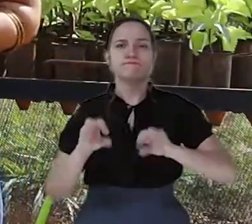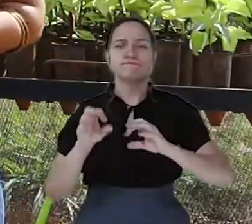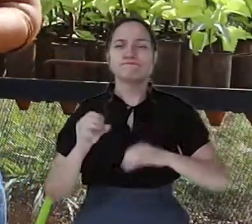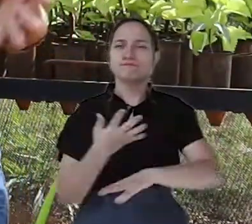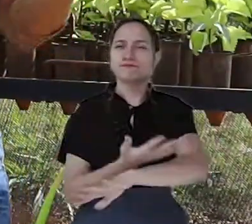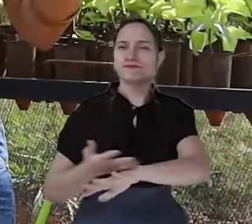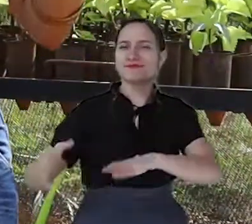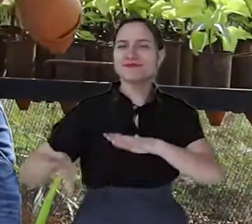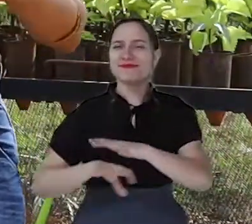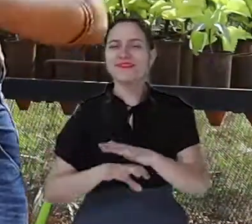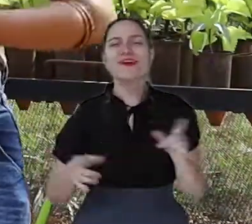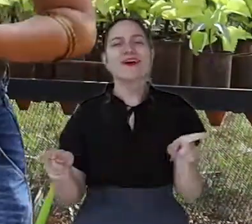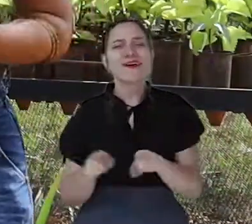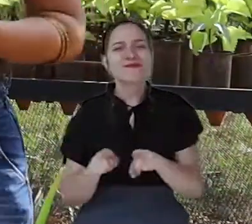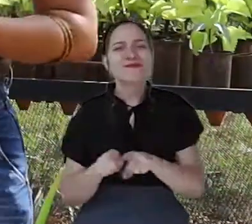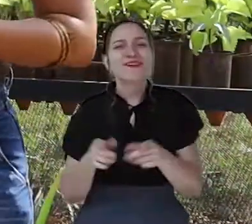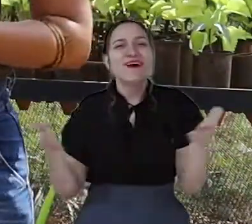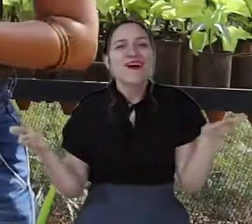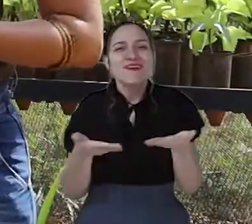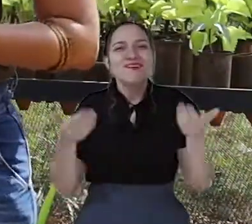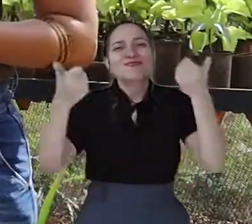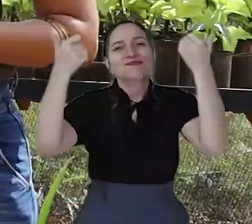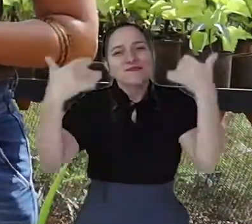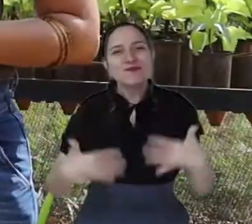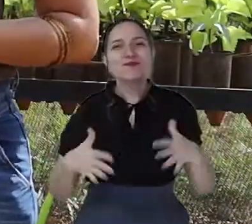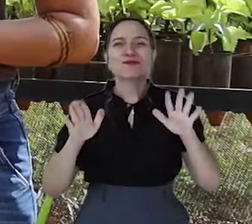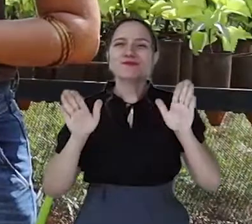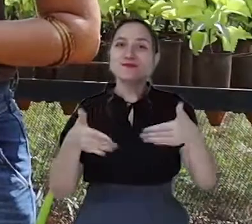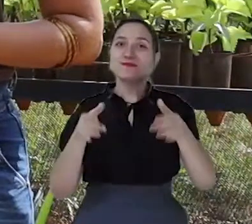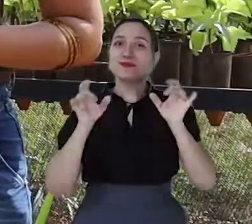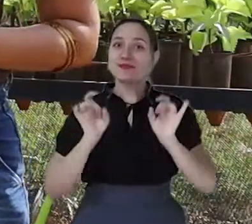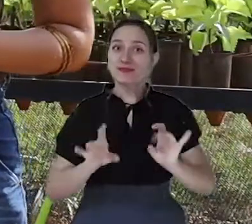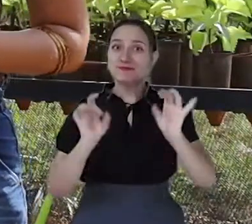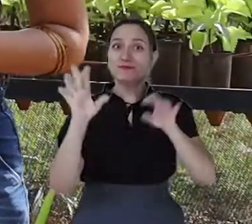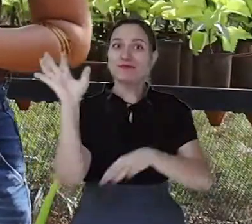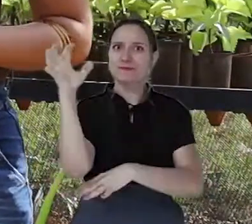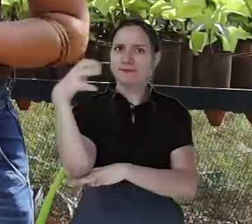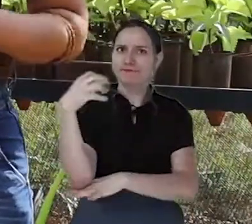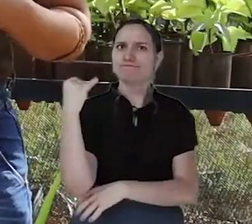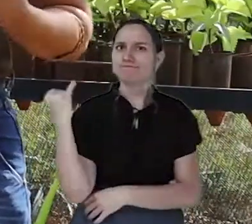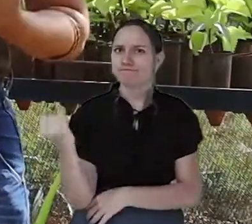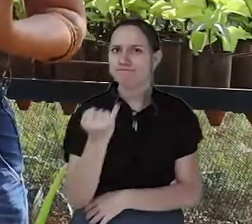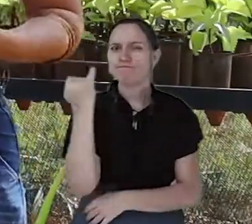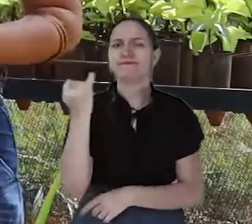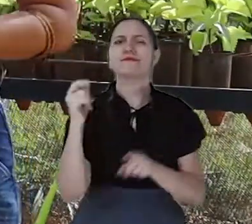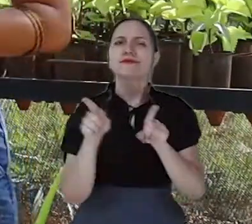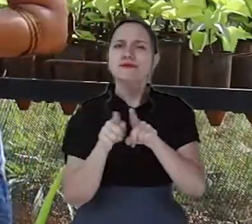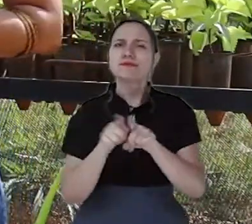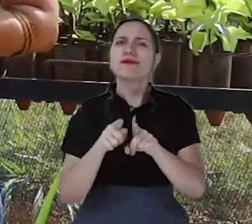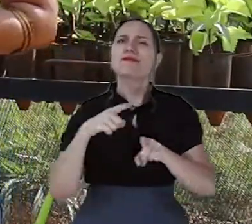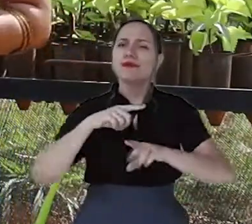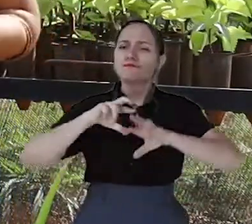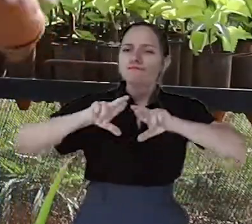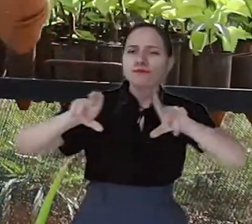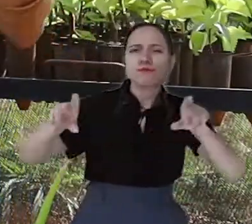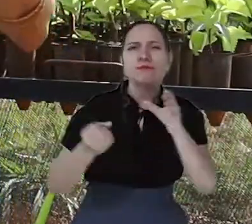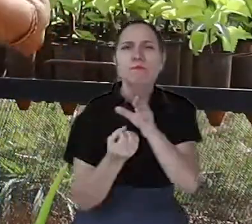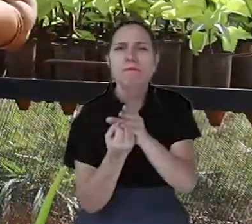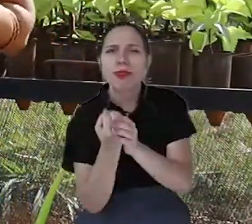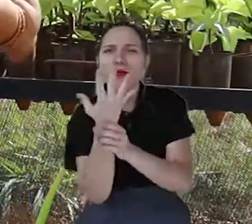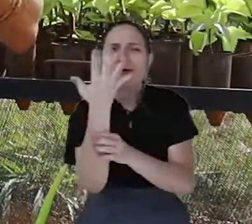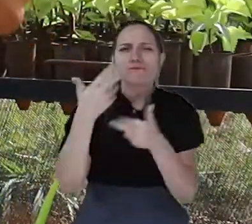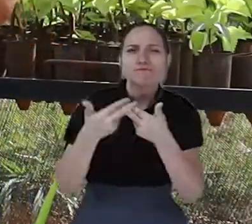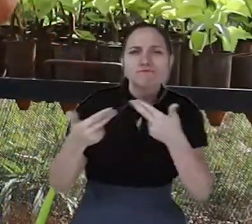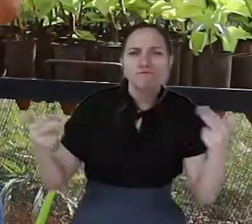e agora nós queremos falar um pouco mais específico sobre o cerrado, sobre a importância do cerrado, sobre essas espécies, sabe? Então,